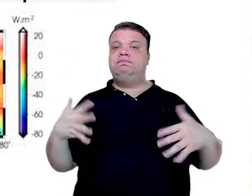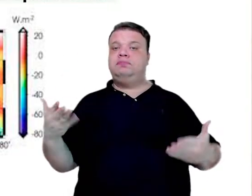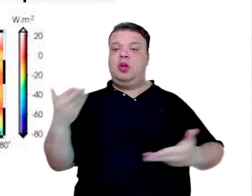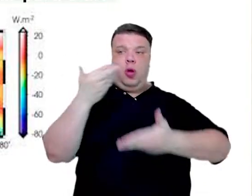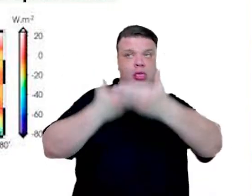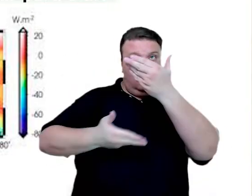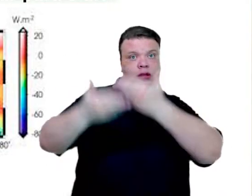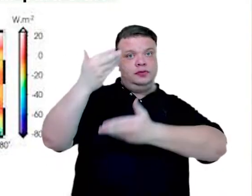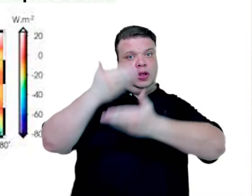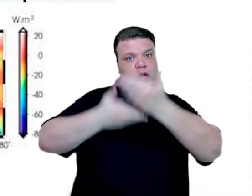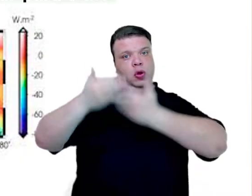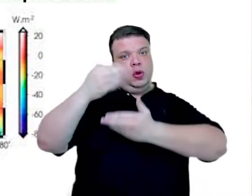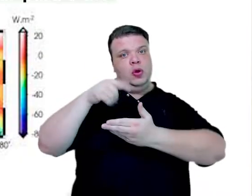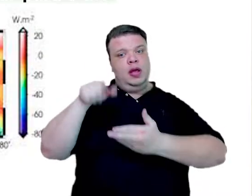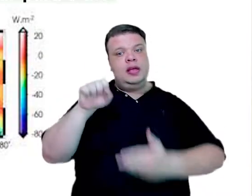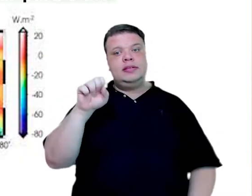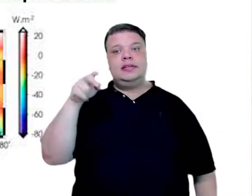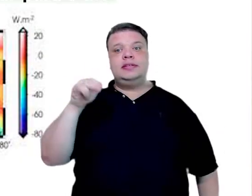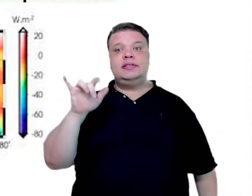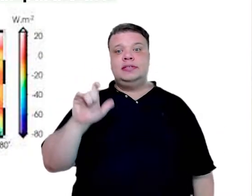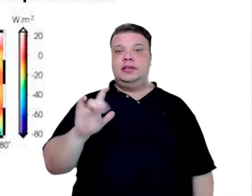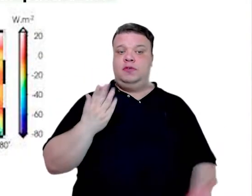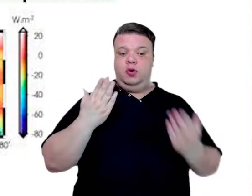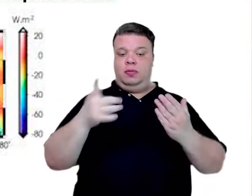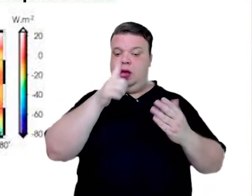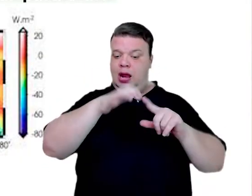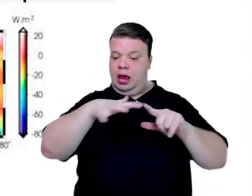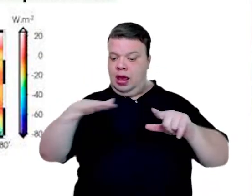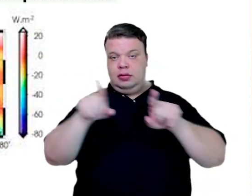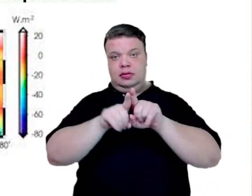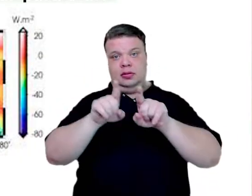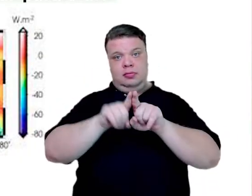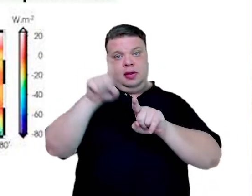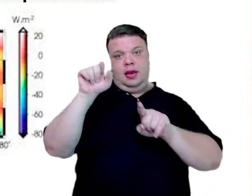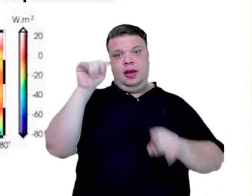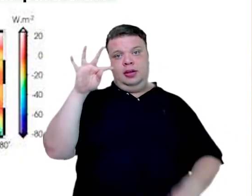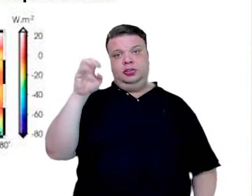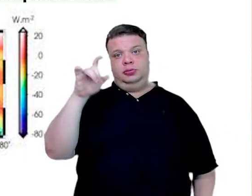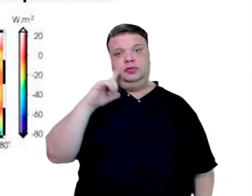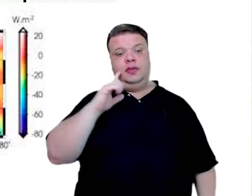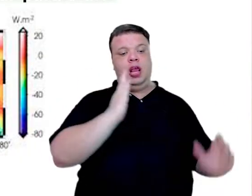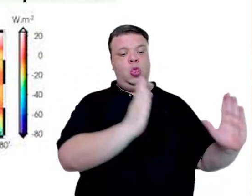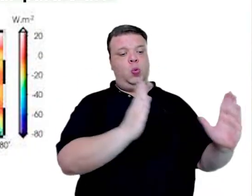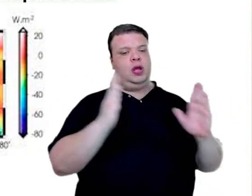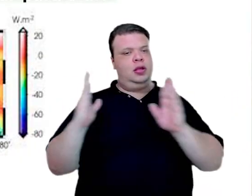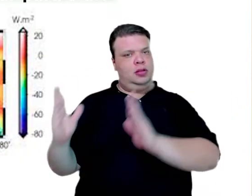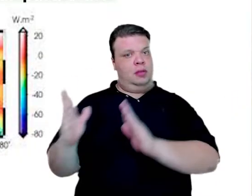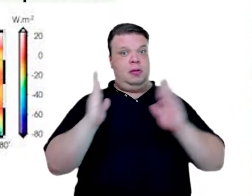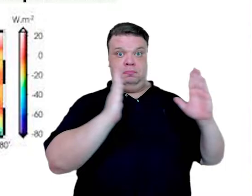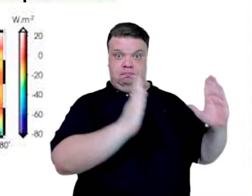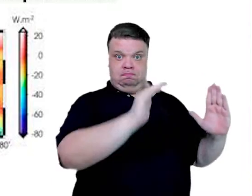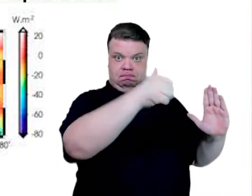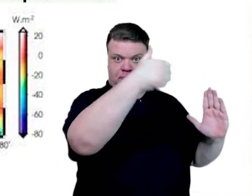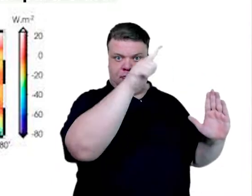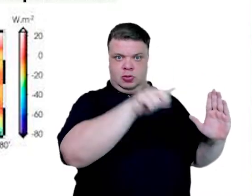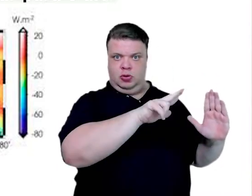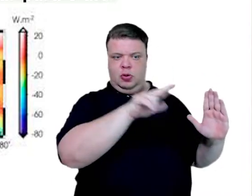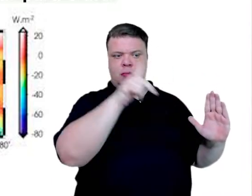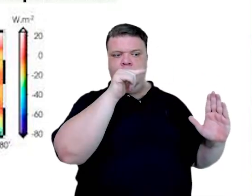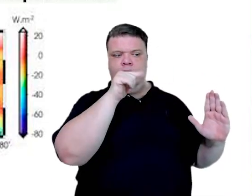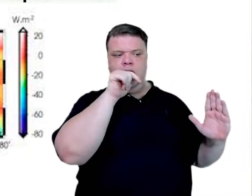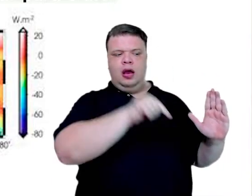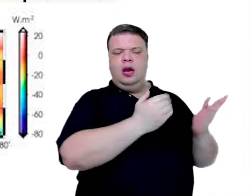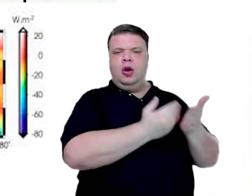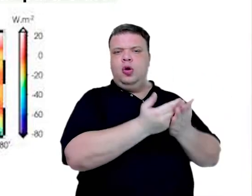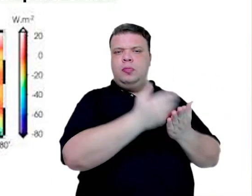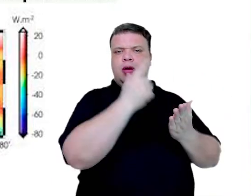por exemplo, o oceano e a atmosfera, né? Então, o processo de transferência de calor sensível entre o oceano e a atmosfera ocorre